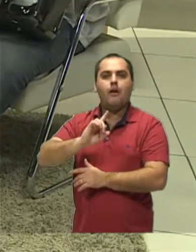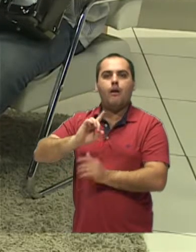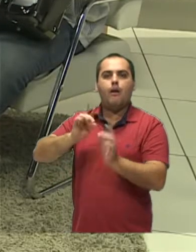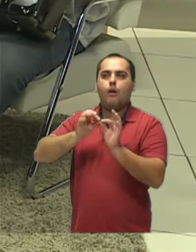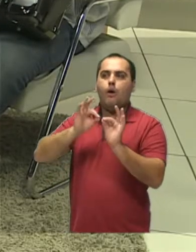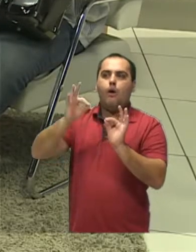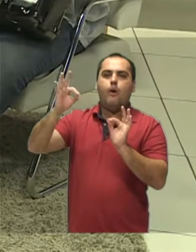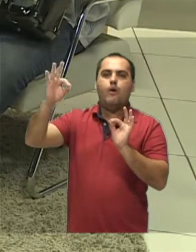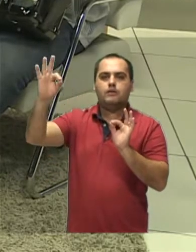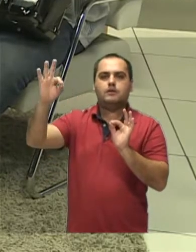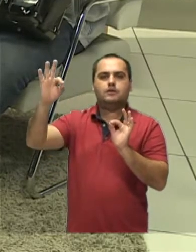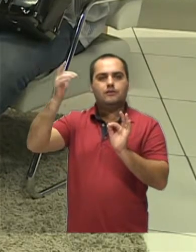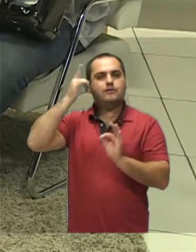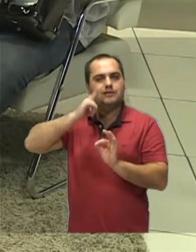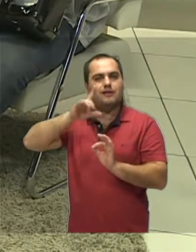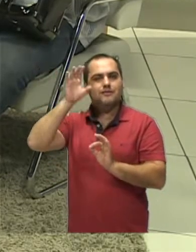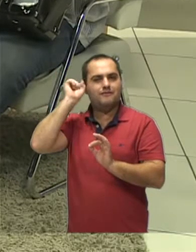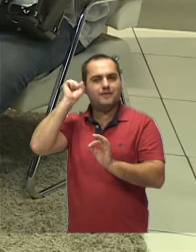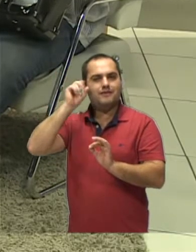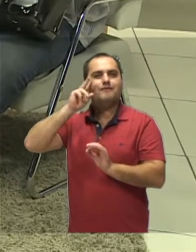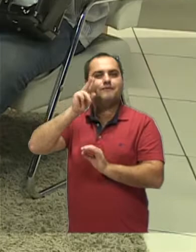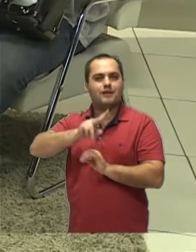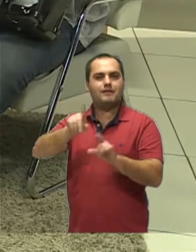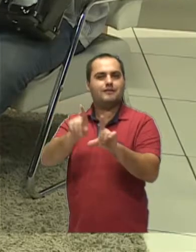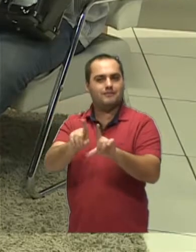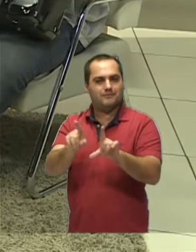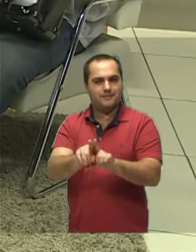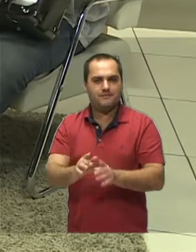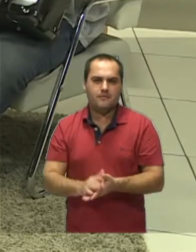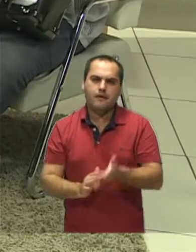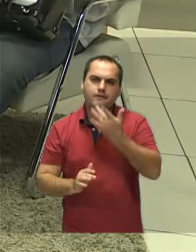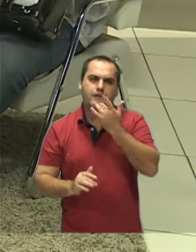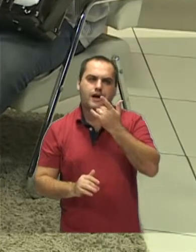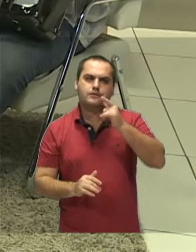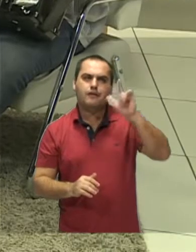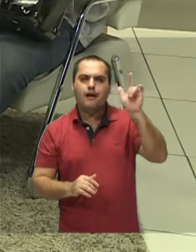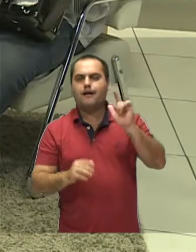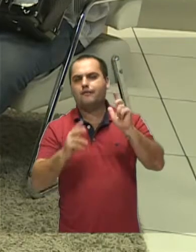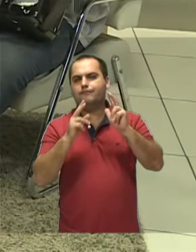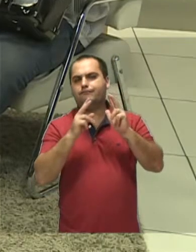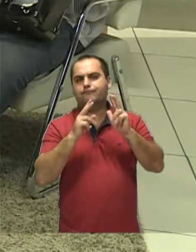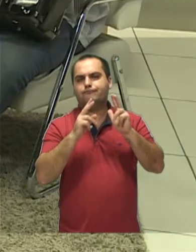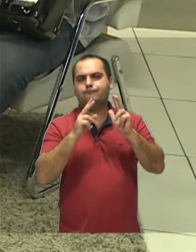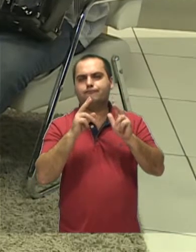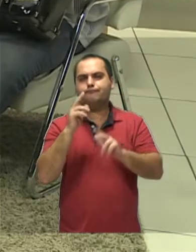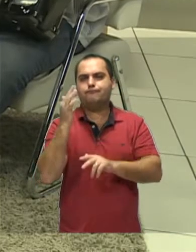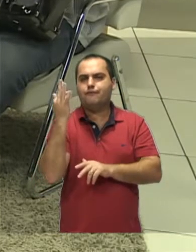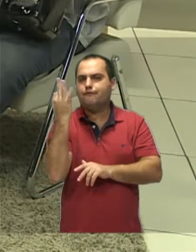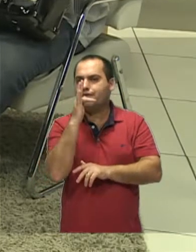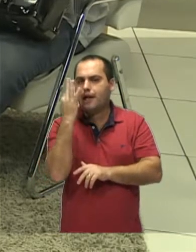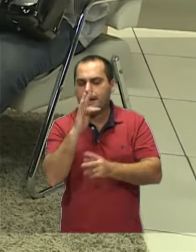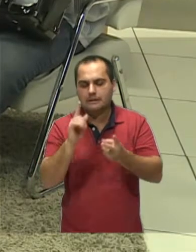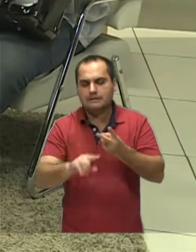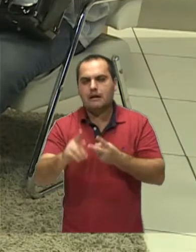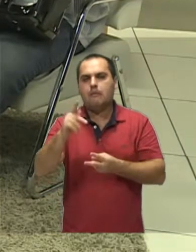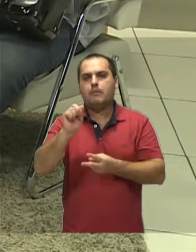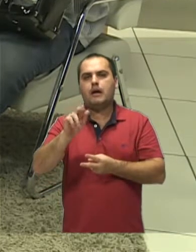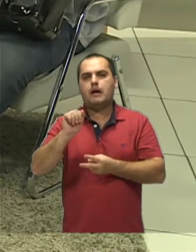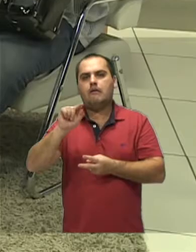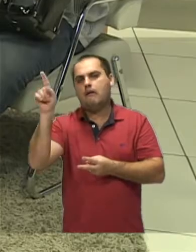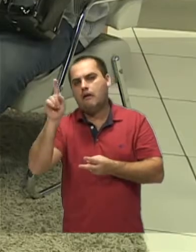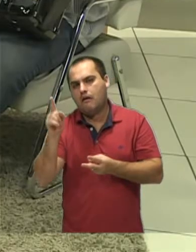de amizade, né? É fácil de conhecer um artista na França, um outro sanfoneiro do Pará, ou,